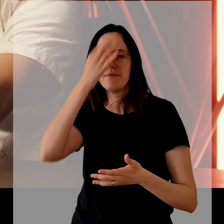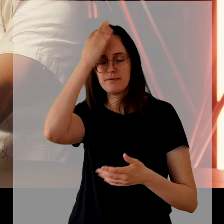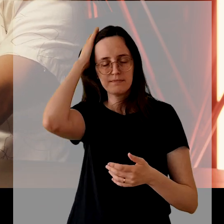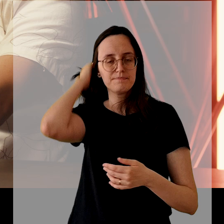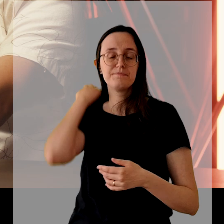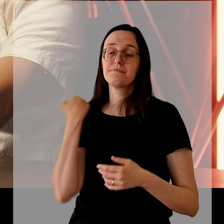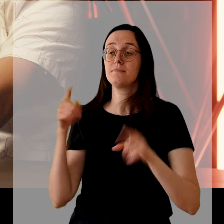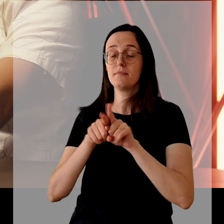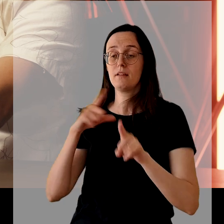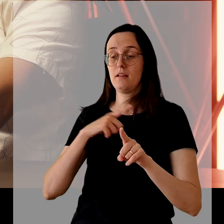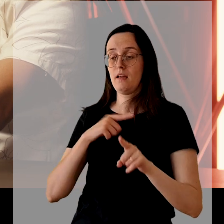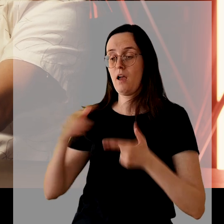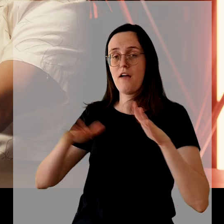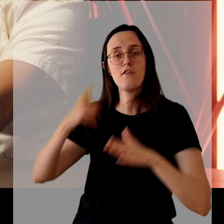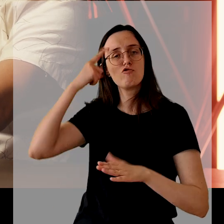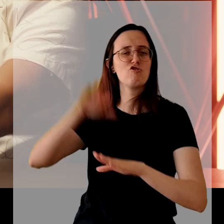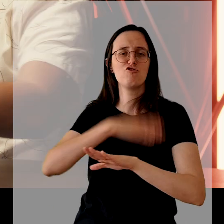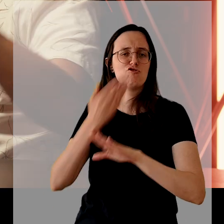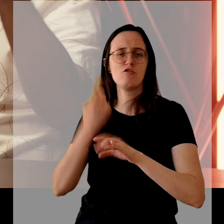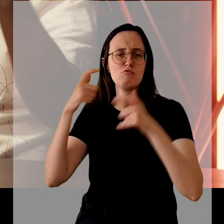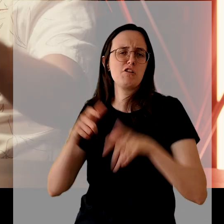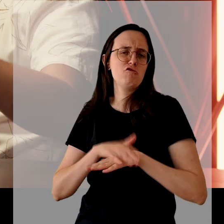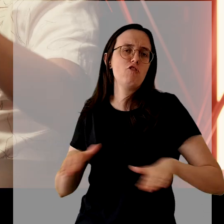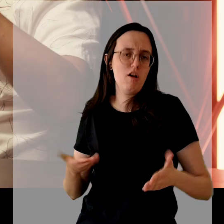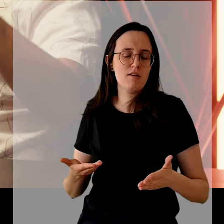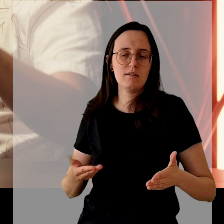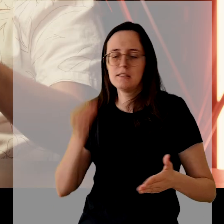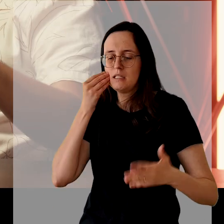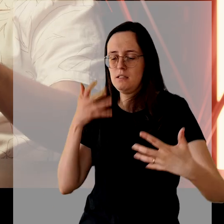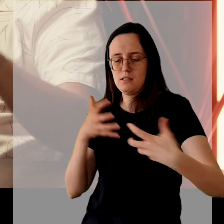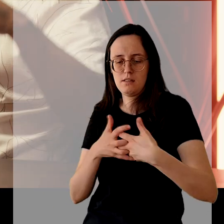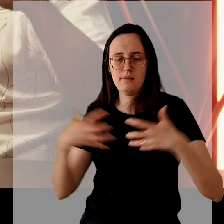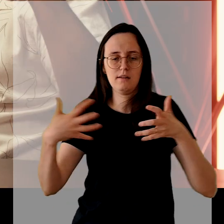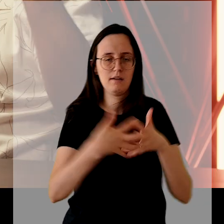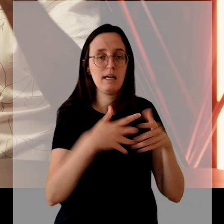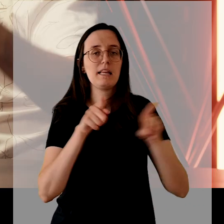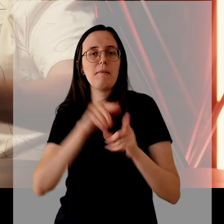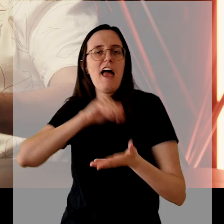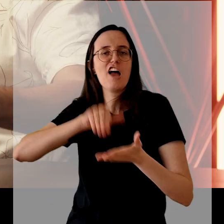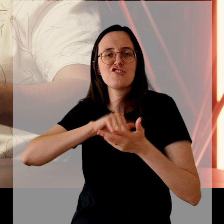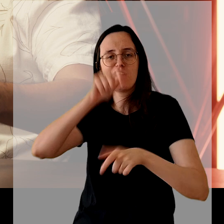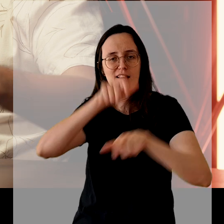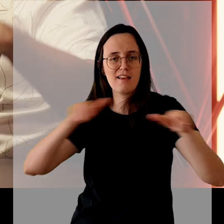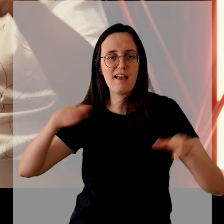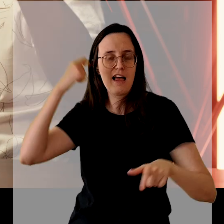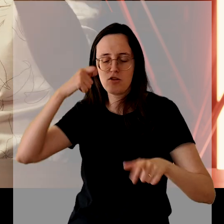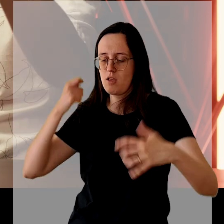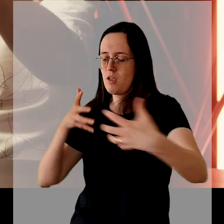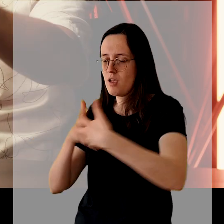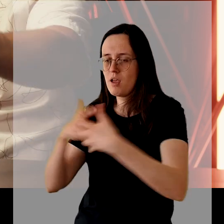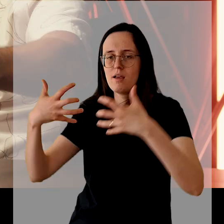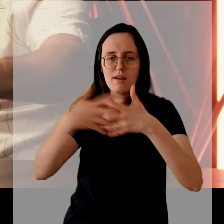tinham as locações que aconteciam, às vezes, uma diária. Então isso foi tentando encaixar. Aí você tem que encaixar junto com as agendas dos atores,